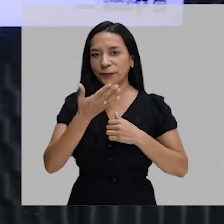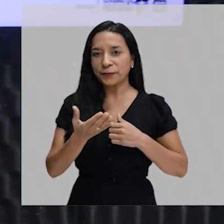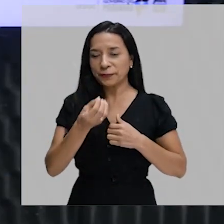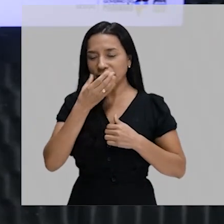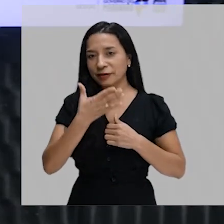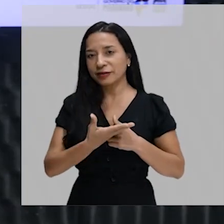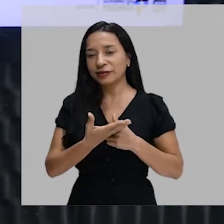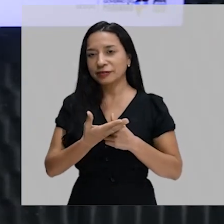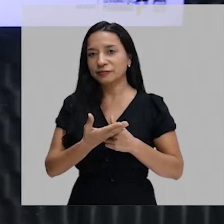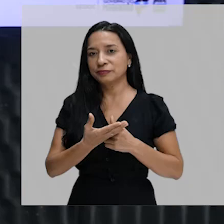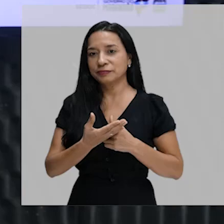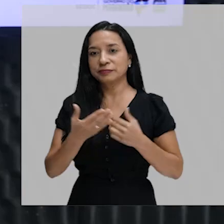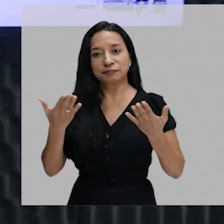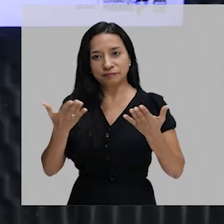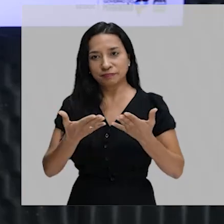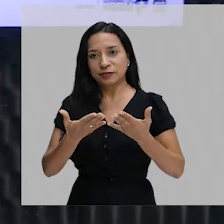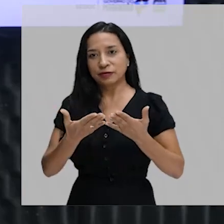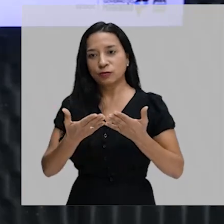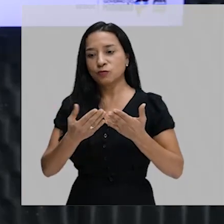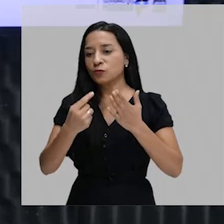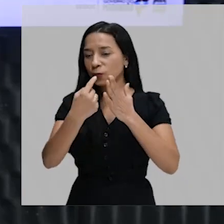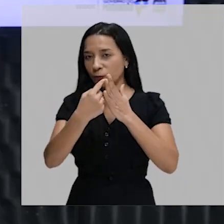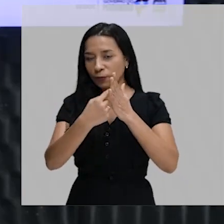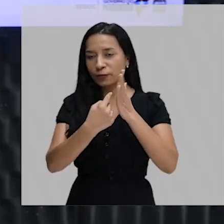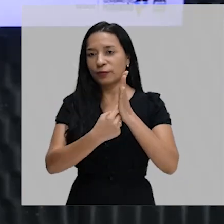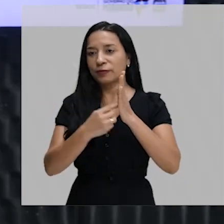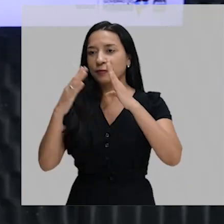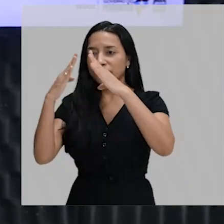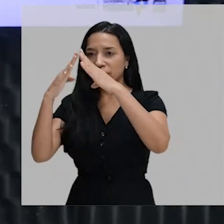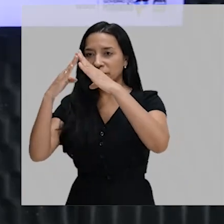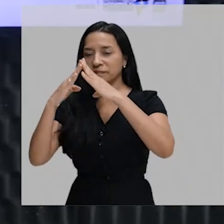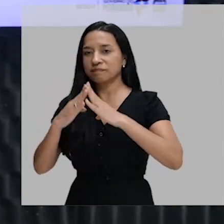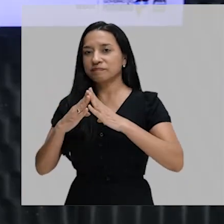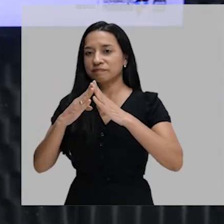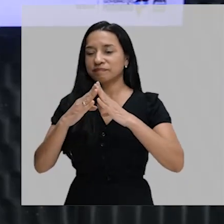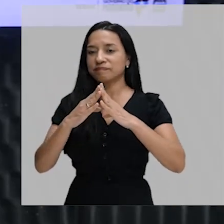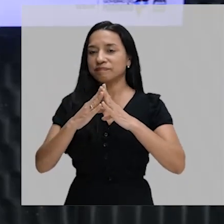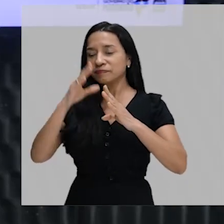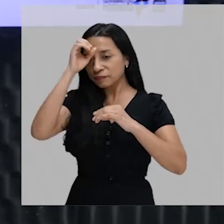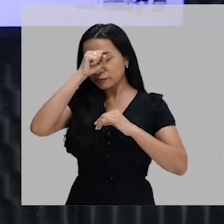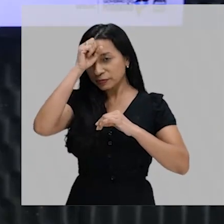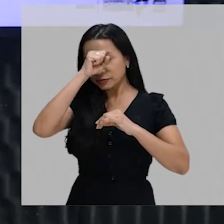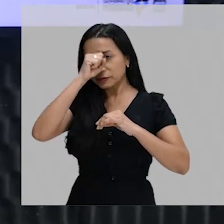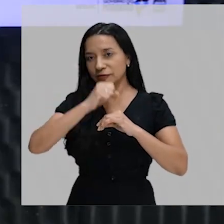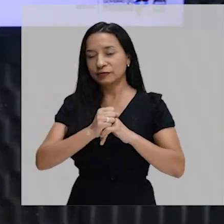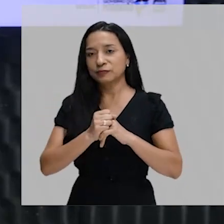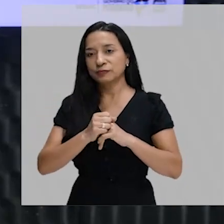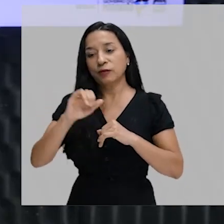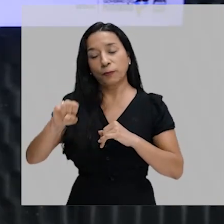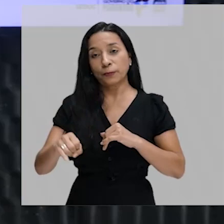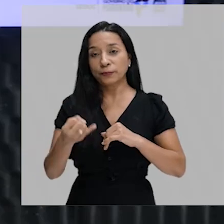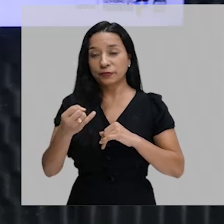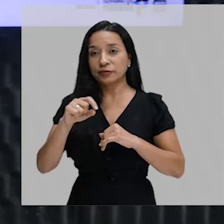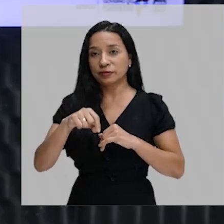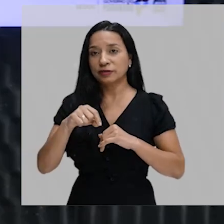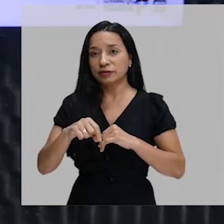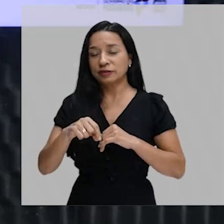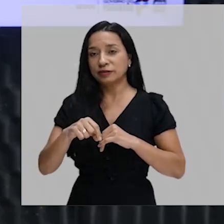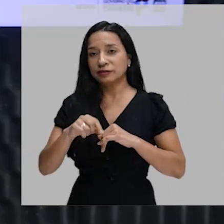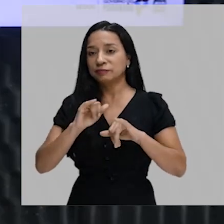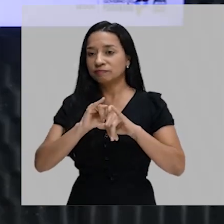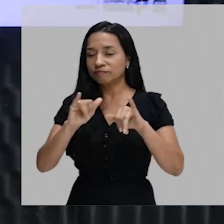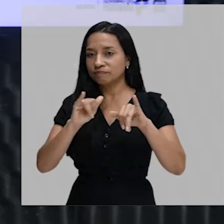vocês? Este é o seu programa Fique em Casa Aprendendo. E aproveitando aqui para